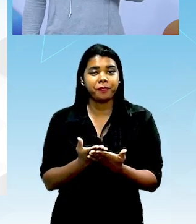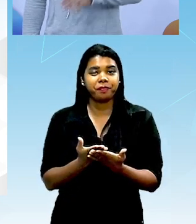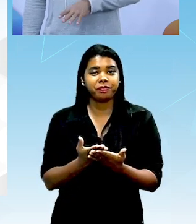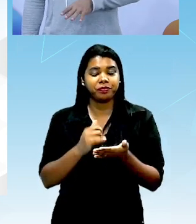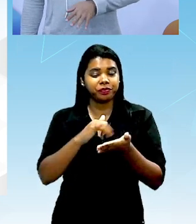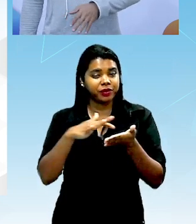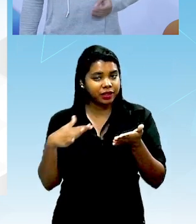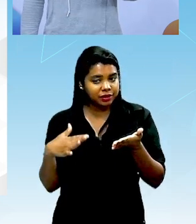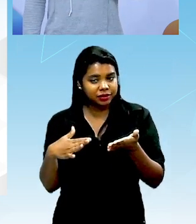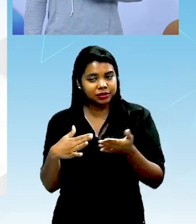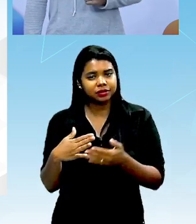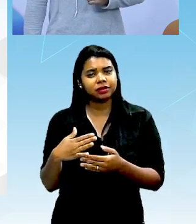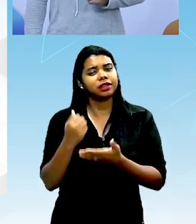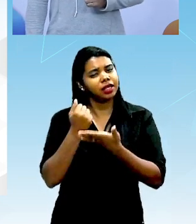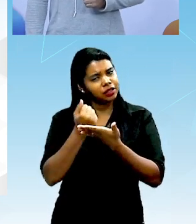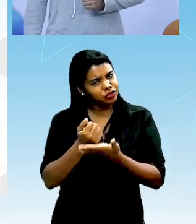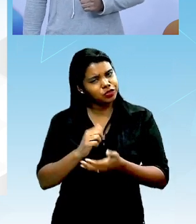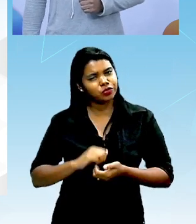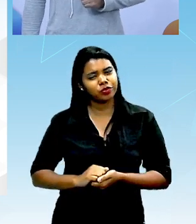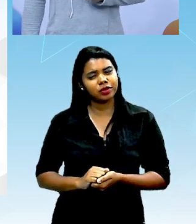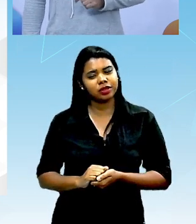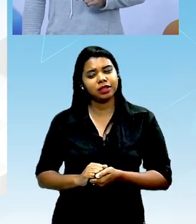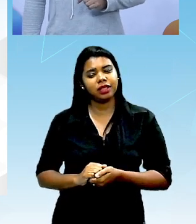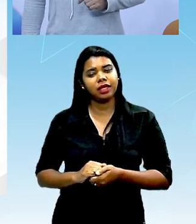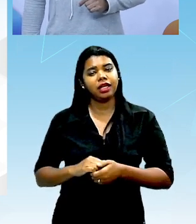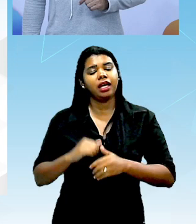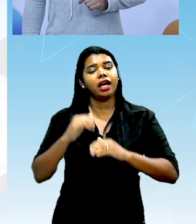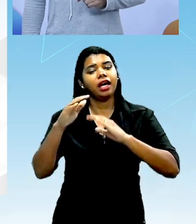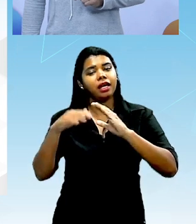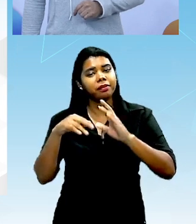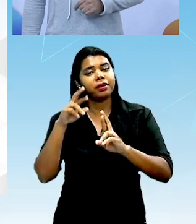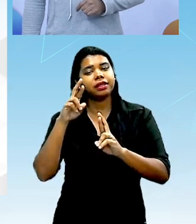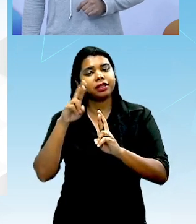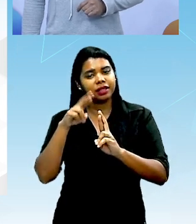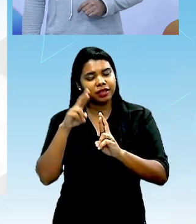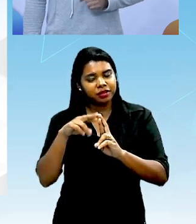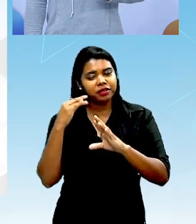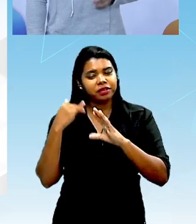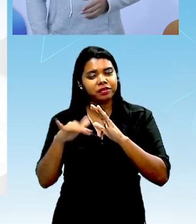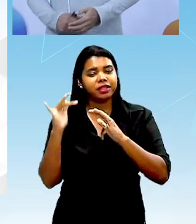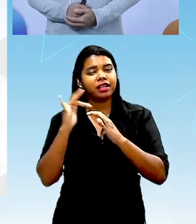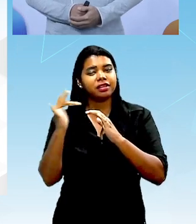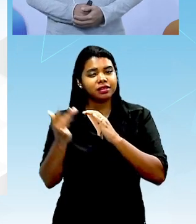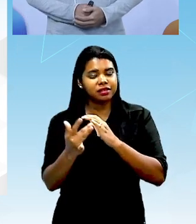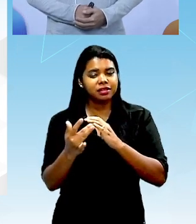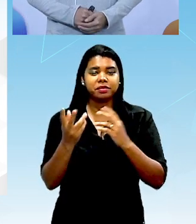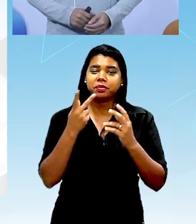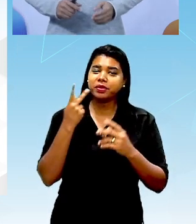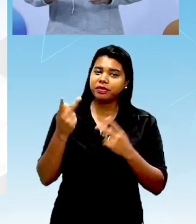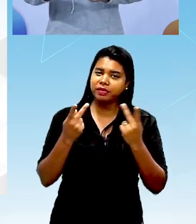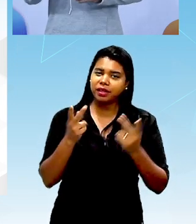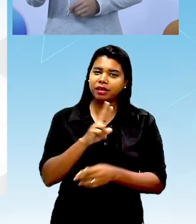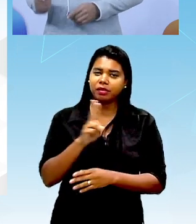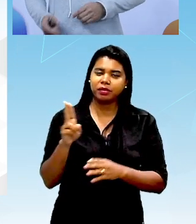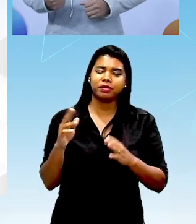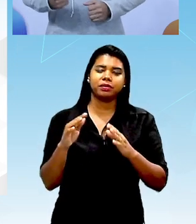tarefa, dá um pontinho, mas também manda para a gente essa referência nas nossas redes sociais para a gente poder falar aqui. Os parceiros que já